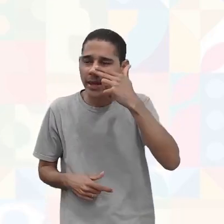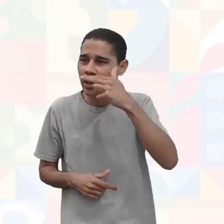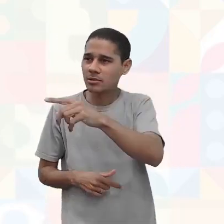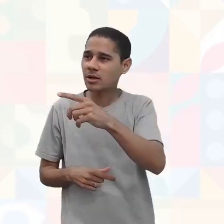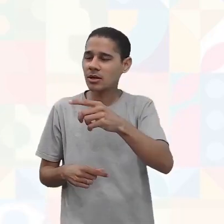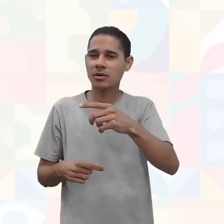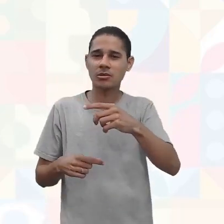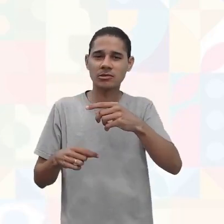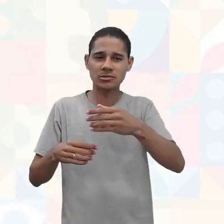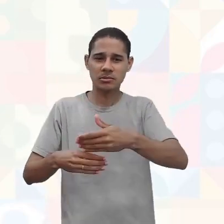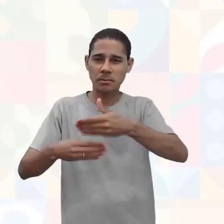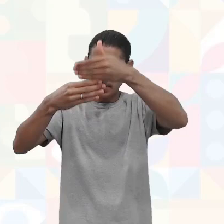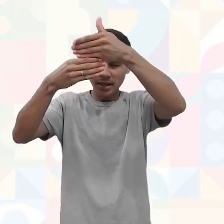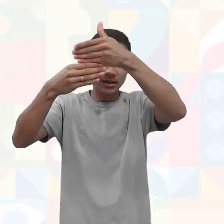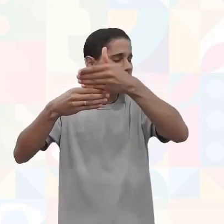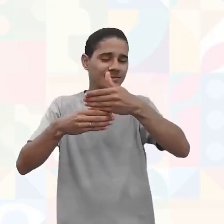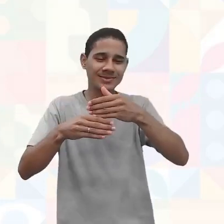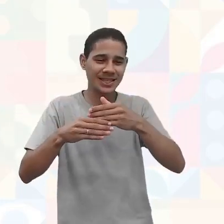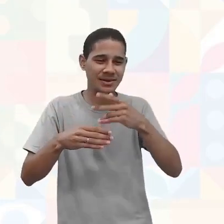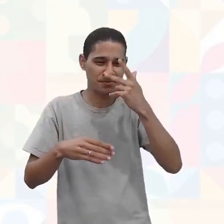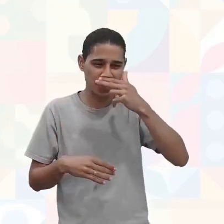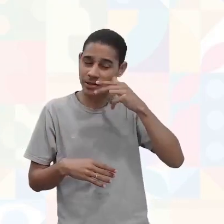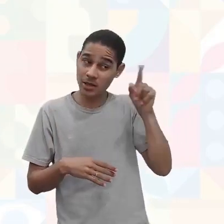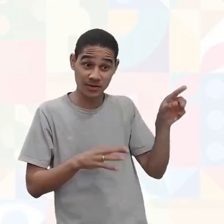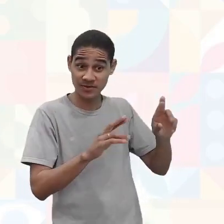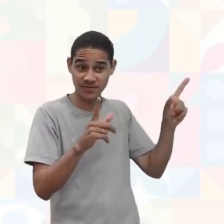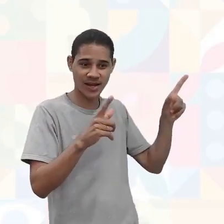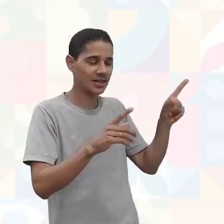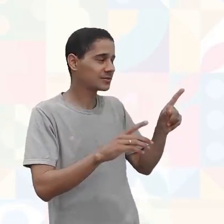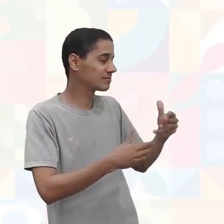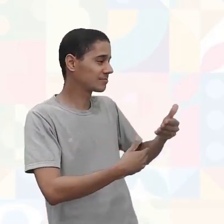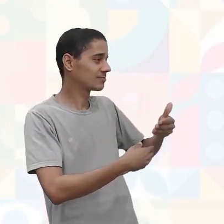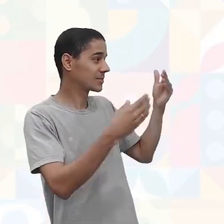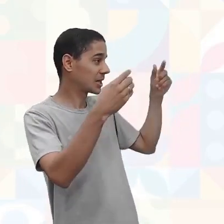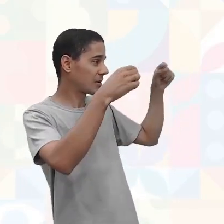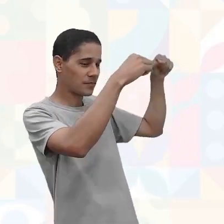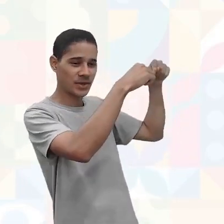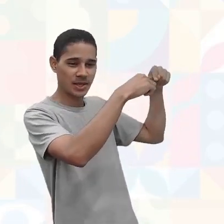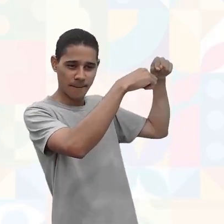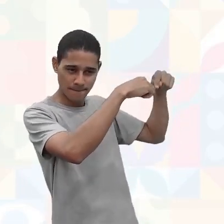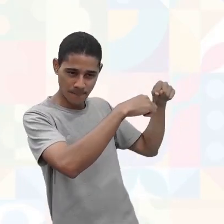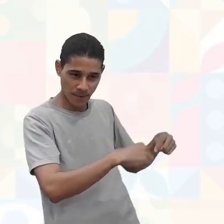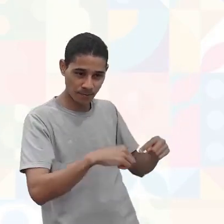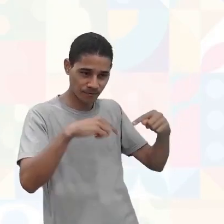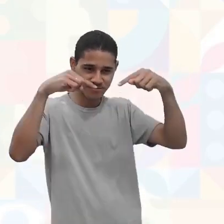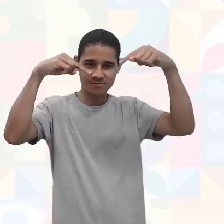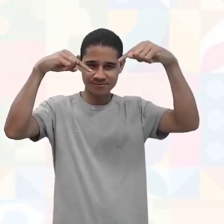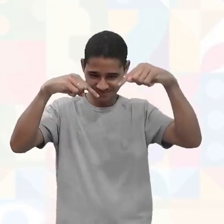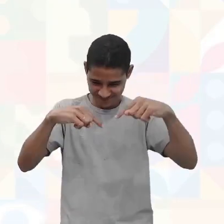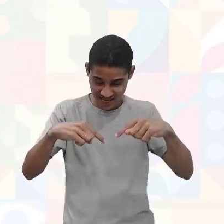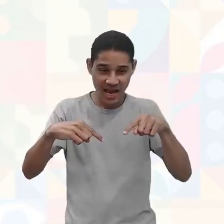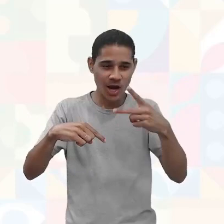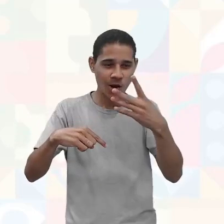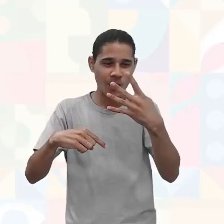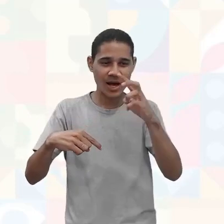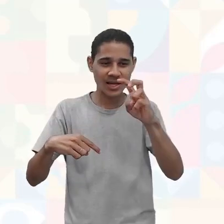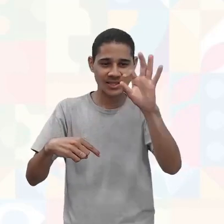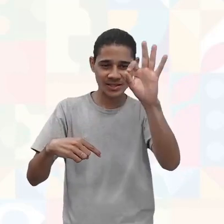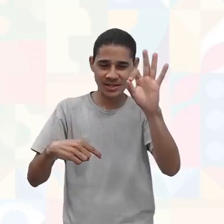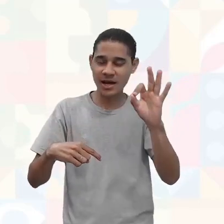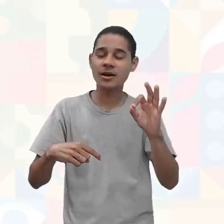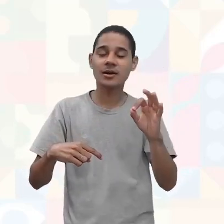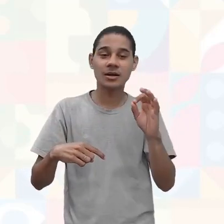verticalizado ou horizontal. E aí essa questão, né, do 45 graus desses revestimentos, ele dá essa questão bem mais